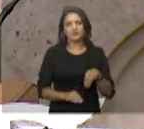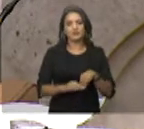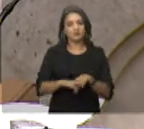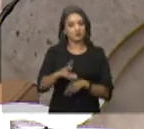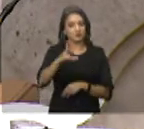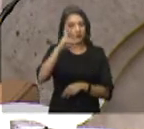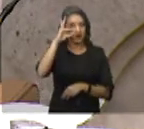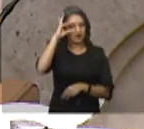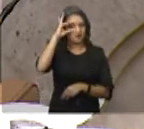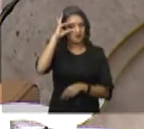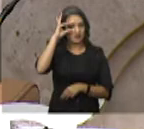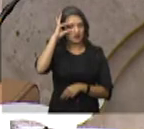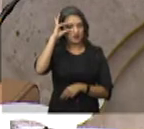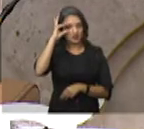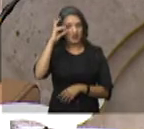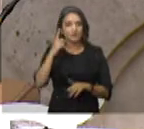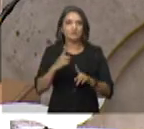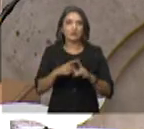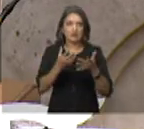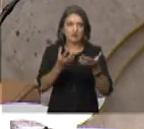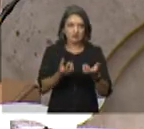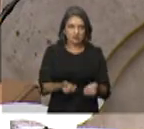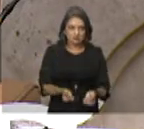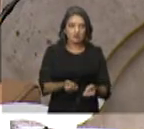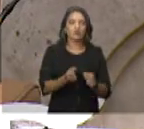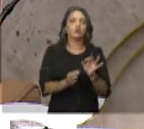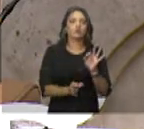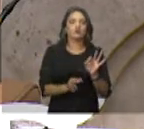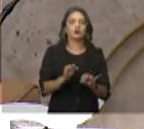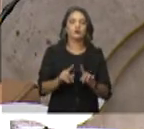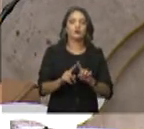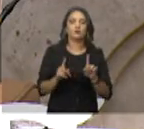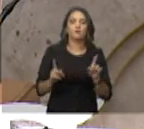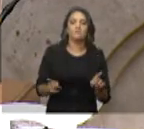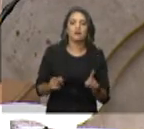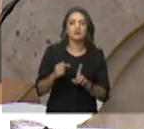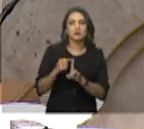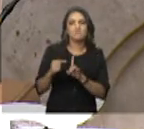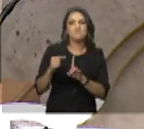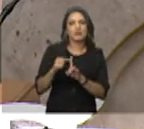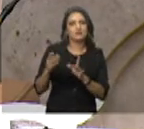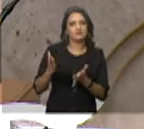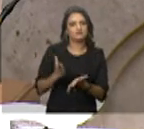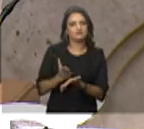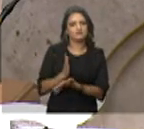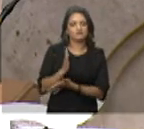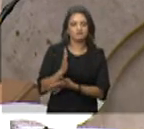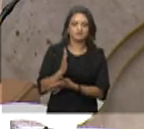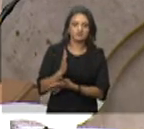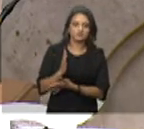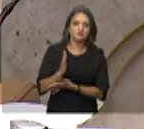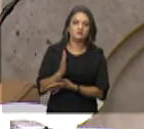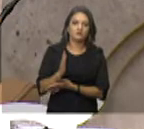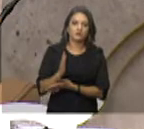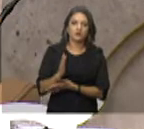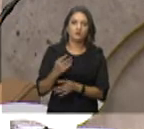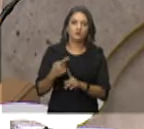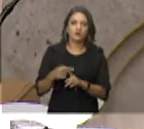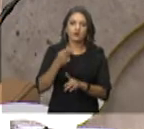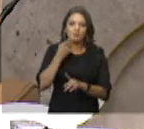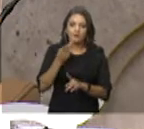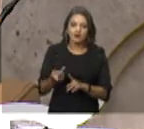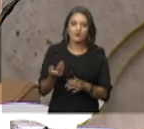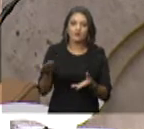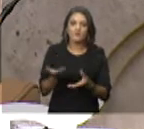que conhecia do recursos ordinário mas dava ali parcial provimento para determinar o Retorno